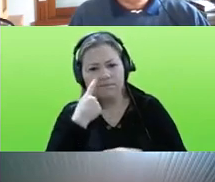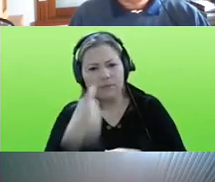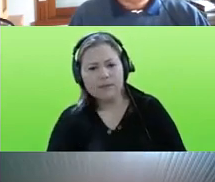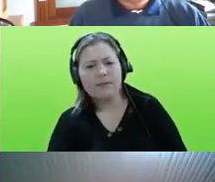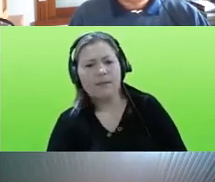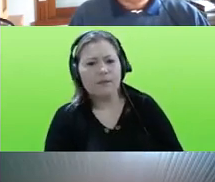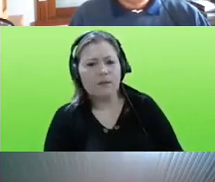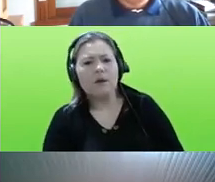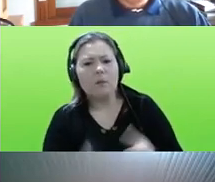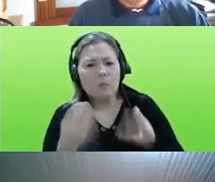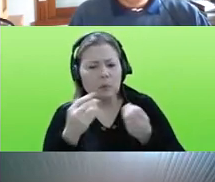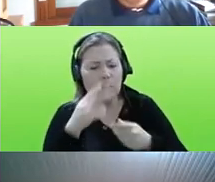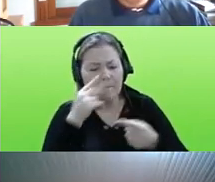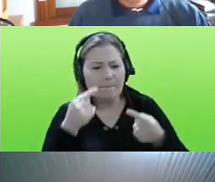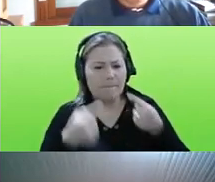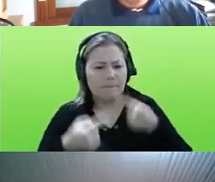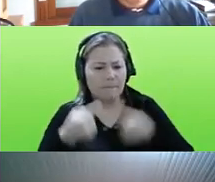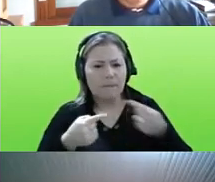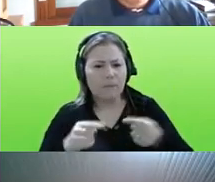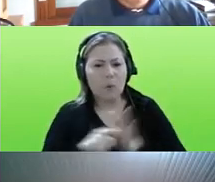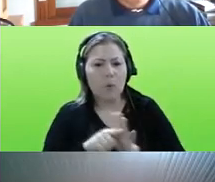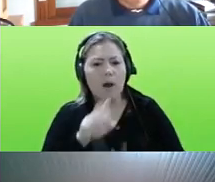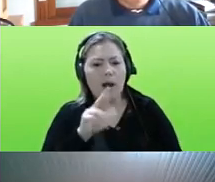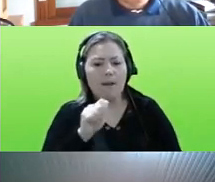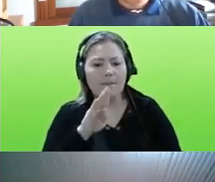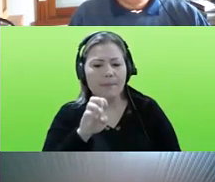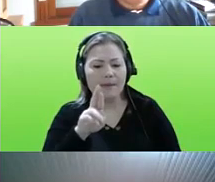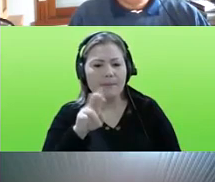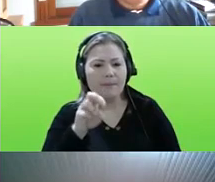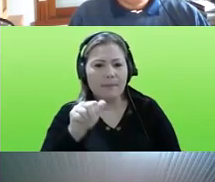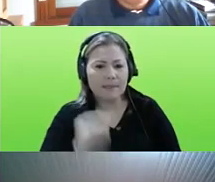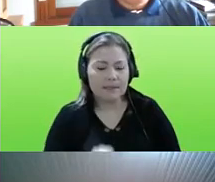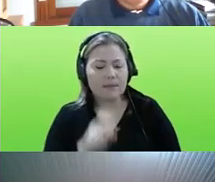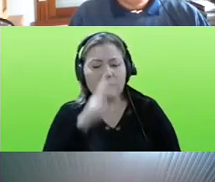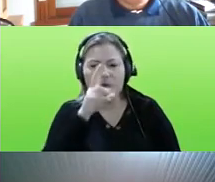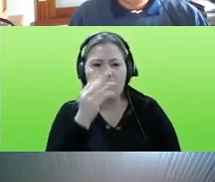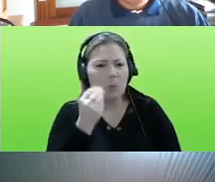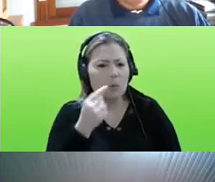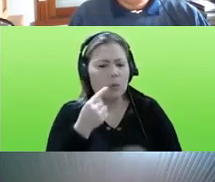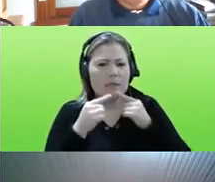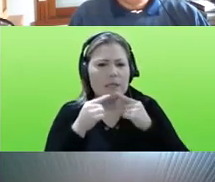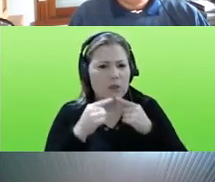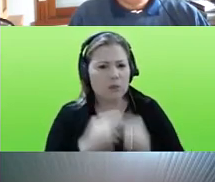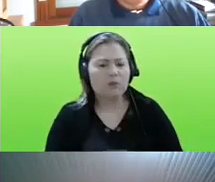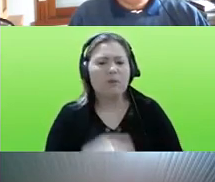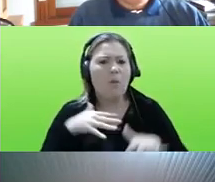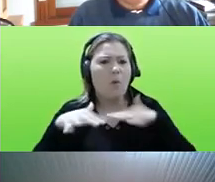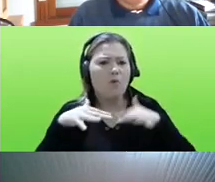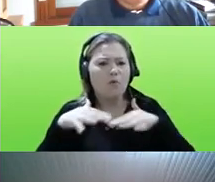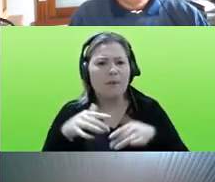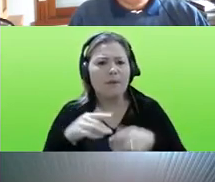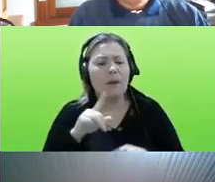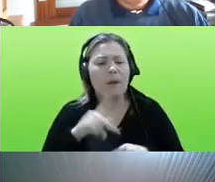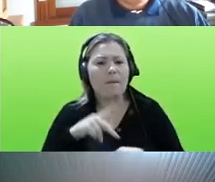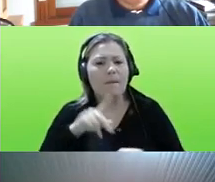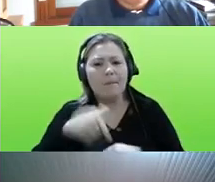bastante polêmica com o Habermas, que foi muito crítico de movimentos pós-estruturalistas